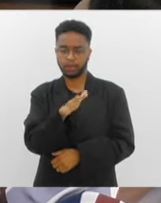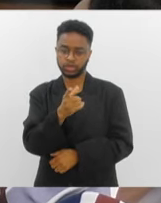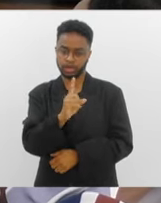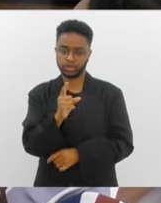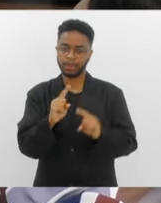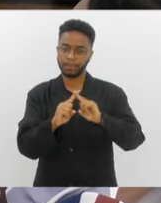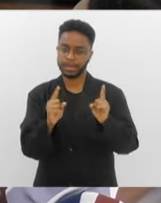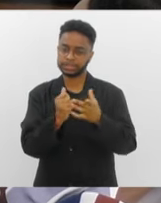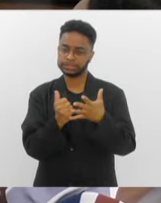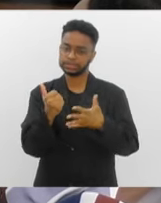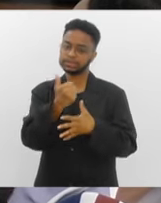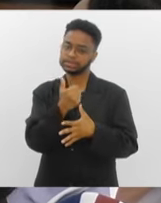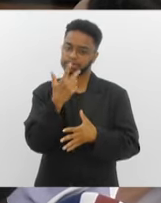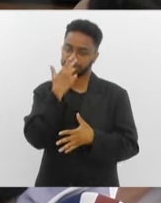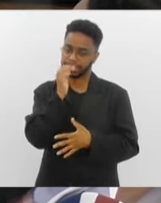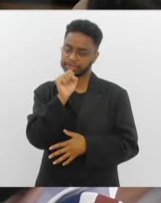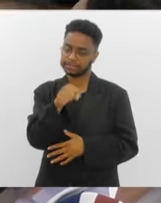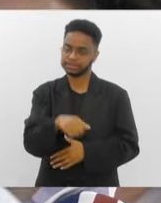que...